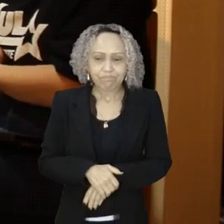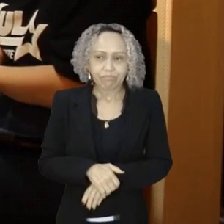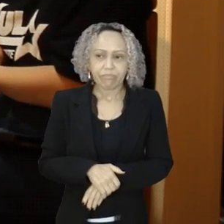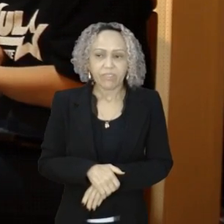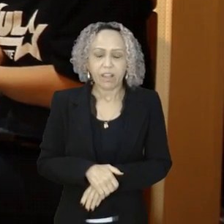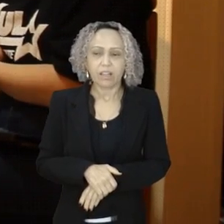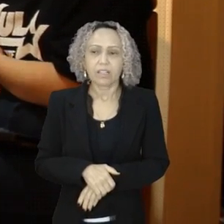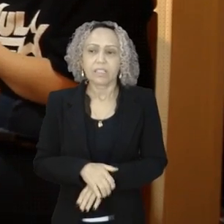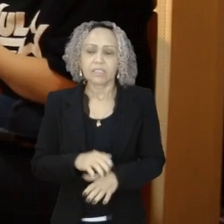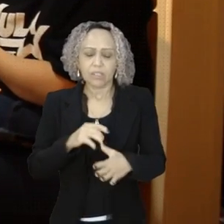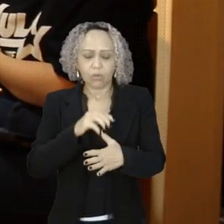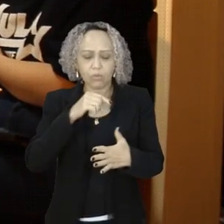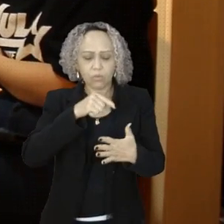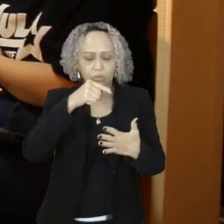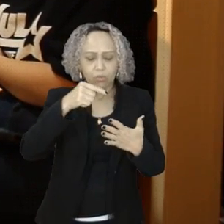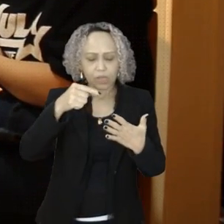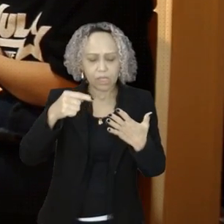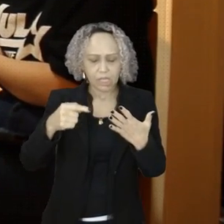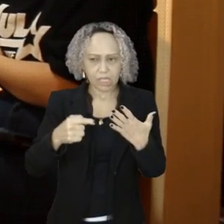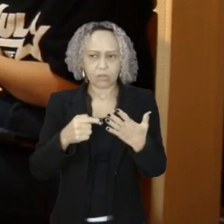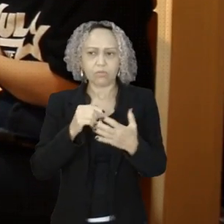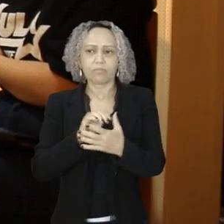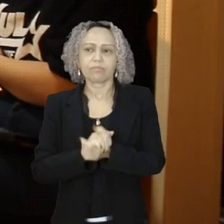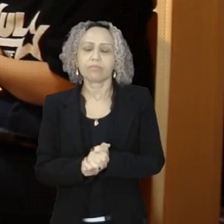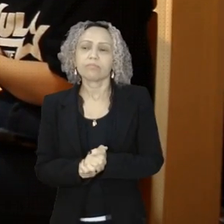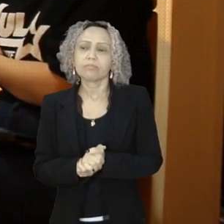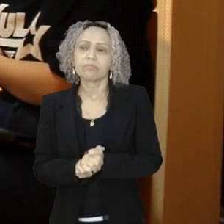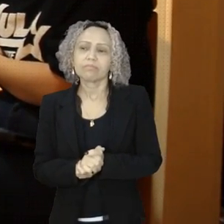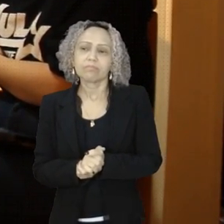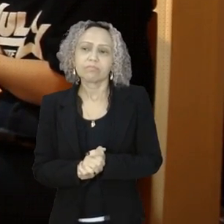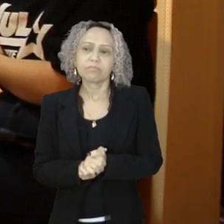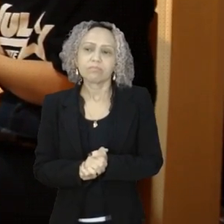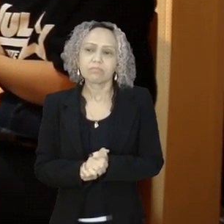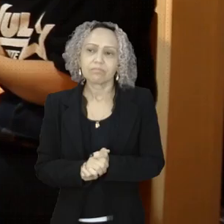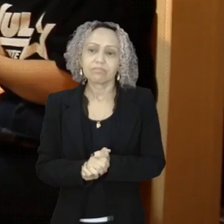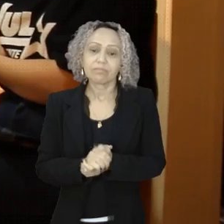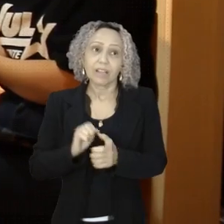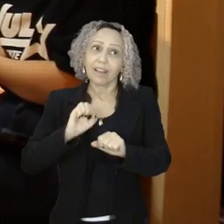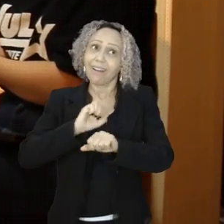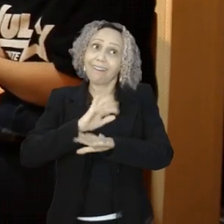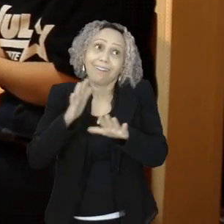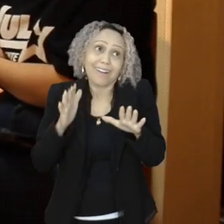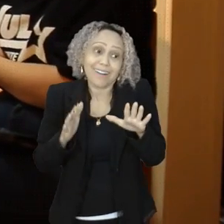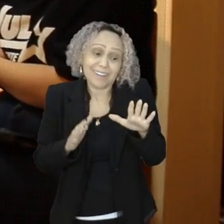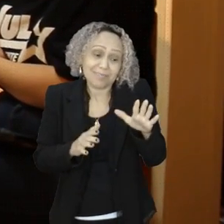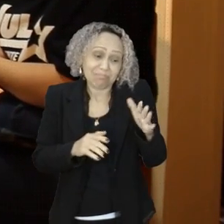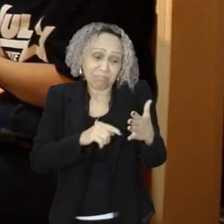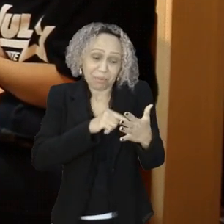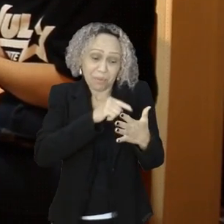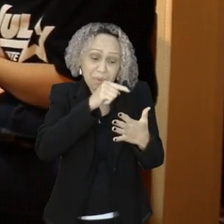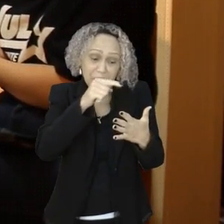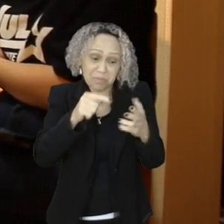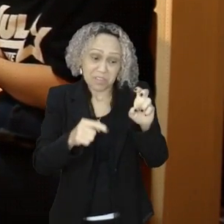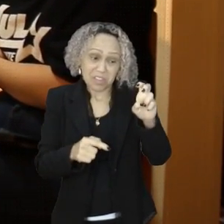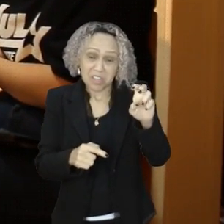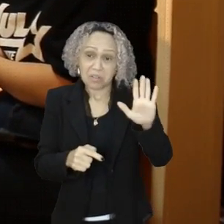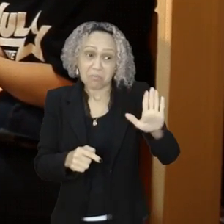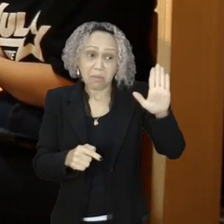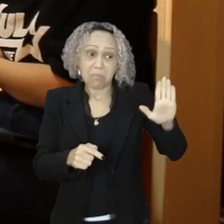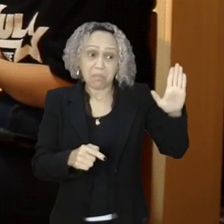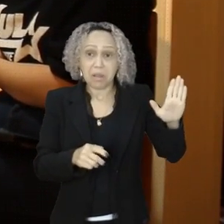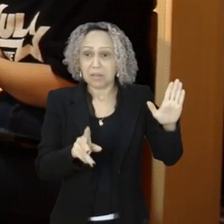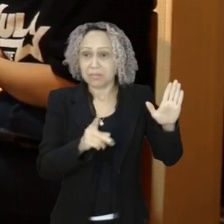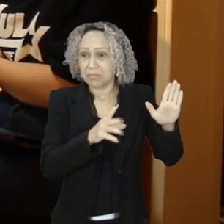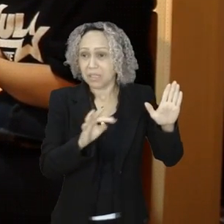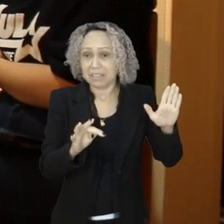tem 5, hein? É. Claro que não elegemos nenhum, né? Evidente, mas fizemos,